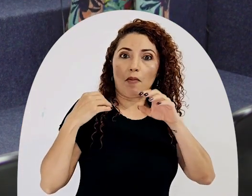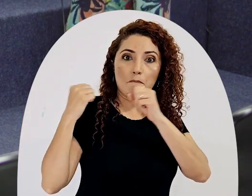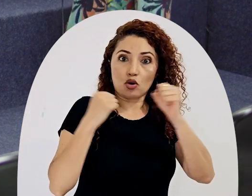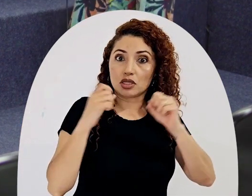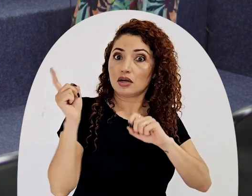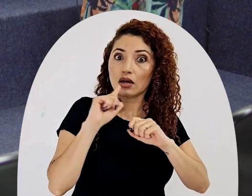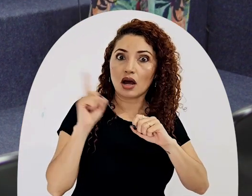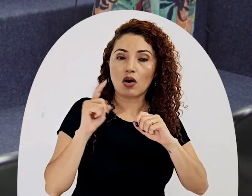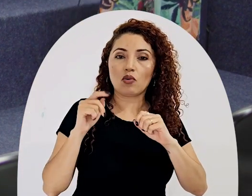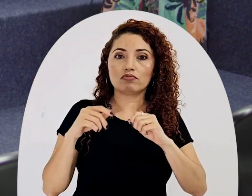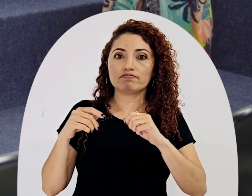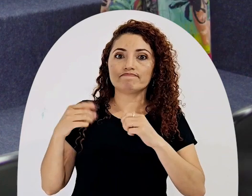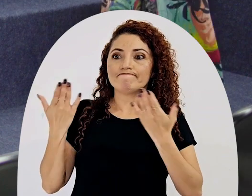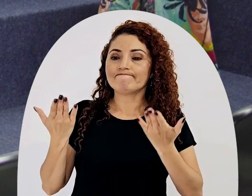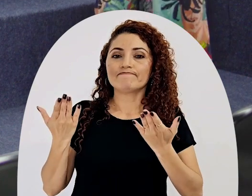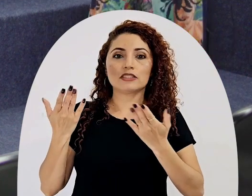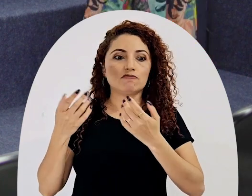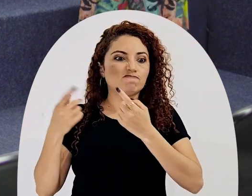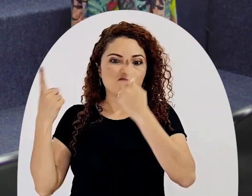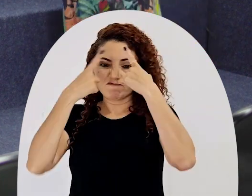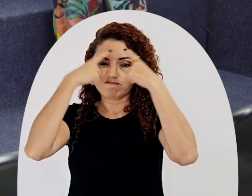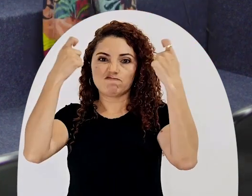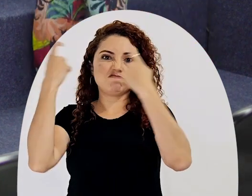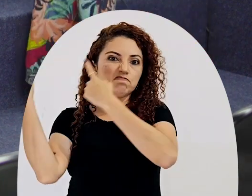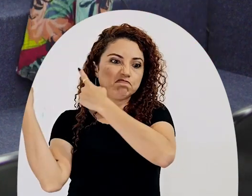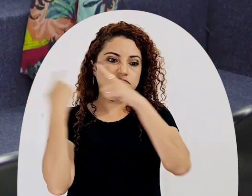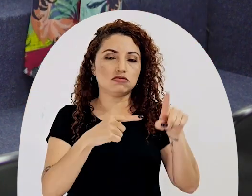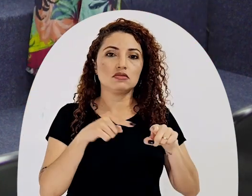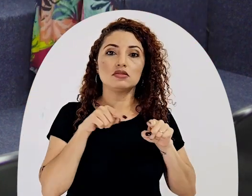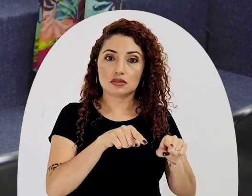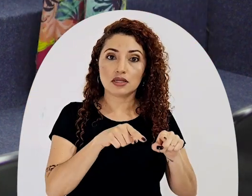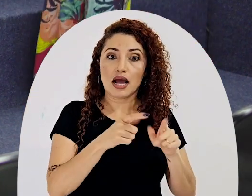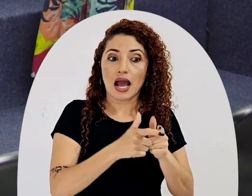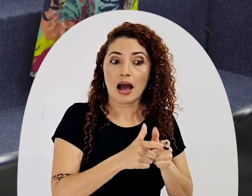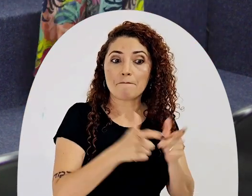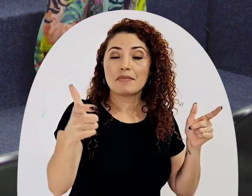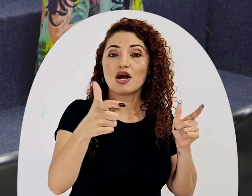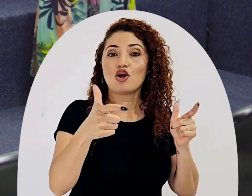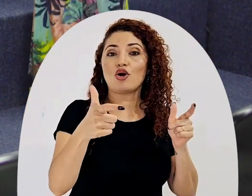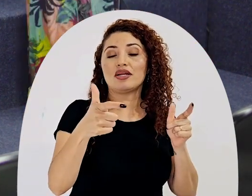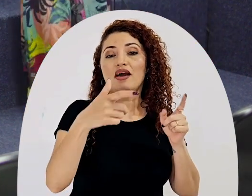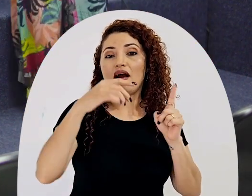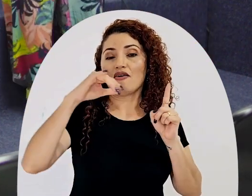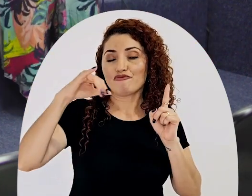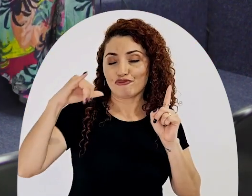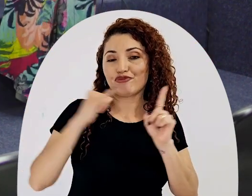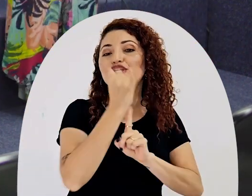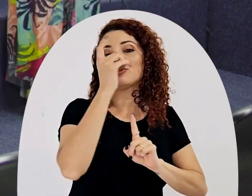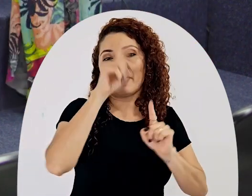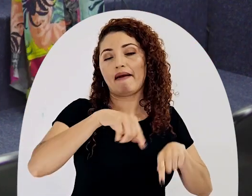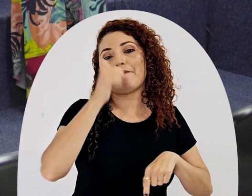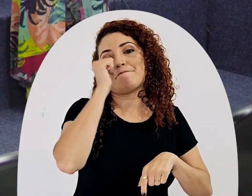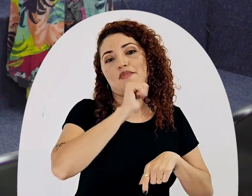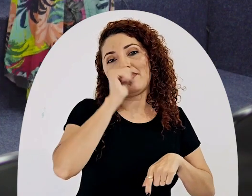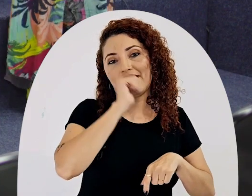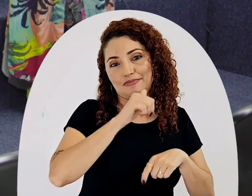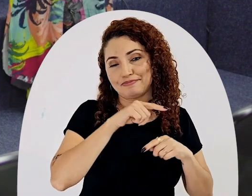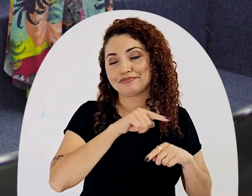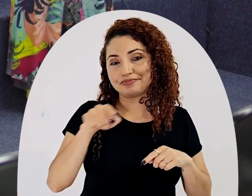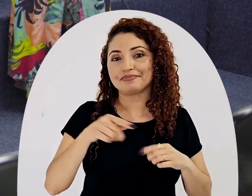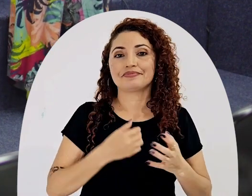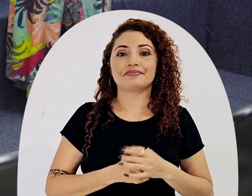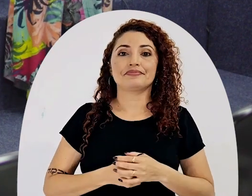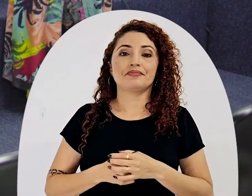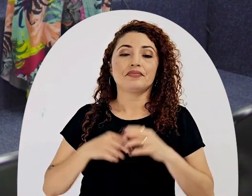né, de se contrapor em relação a essa violência, sendo que a maior parte das vítimas são mulheres, né? Quando a gente fala